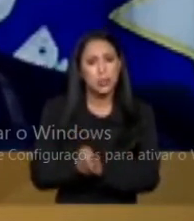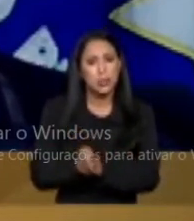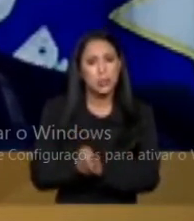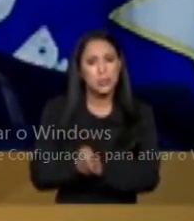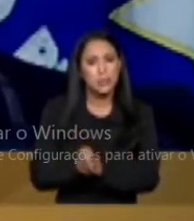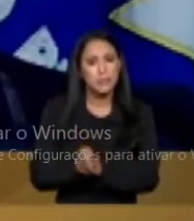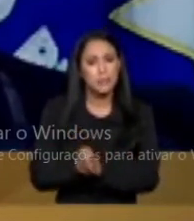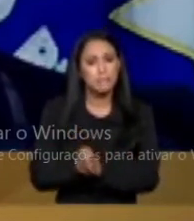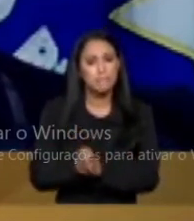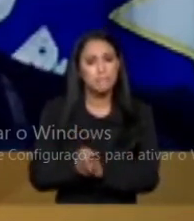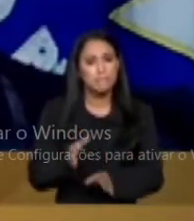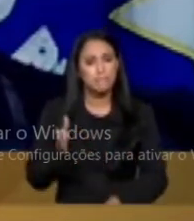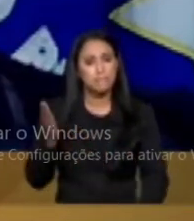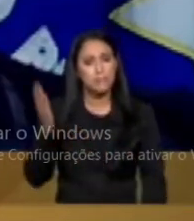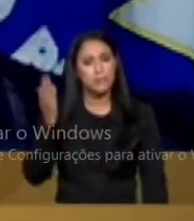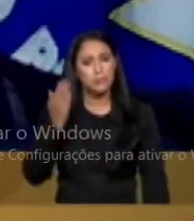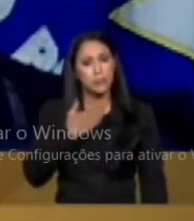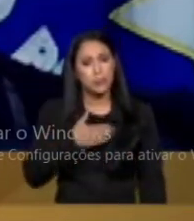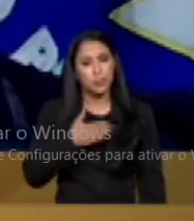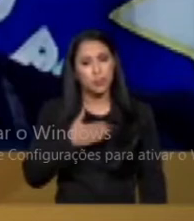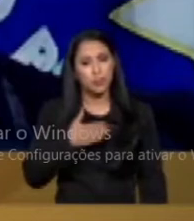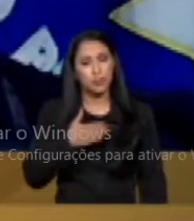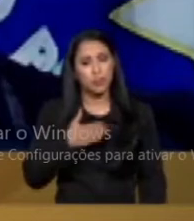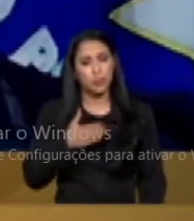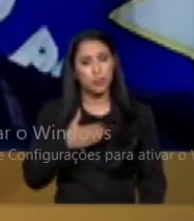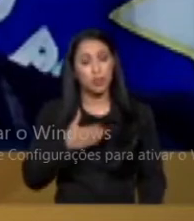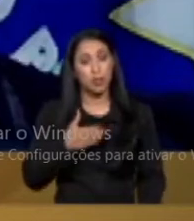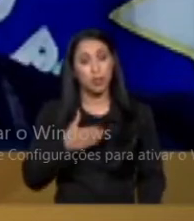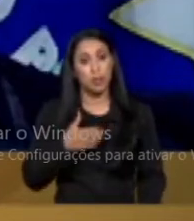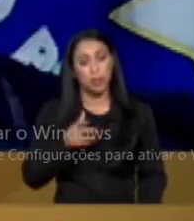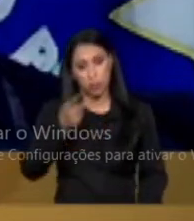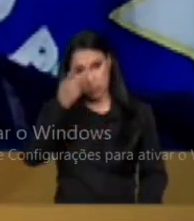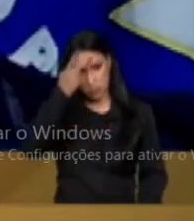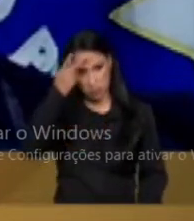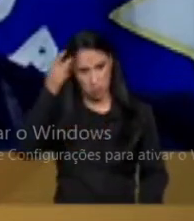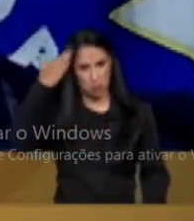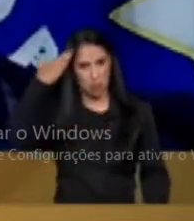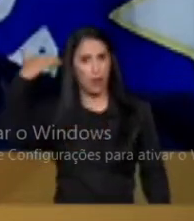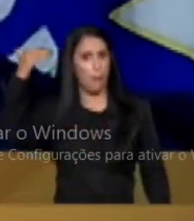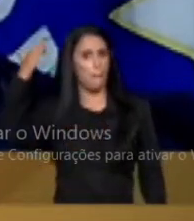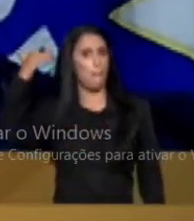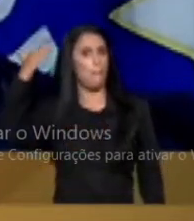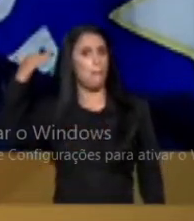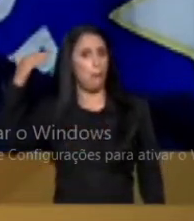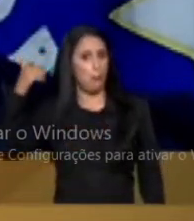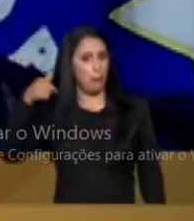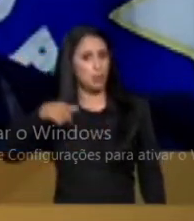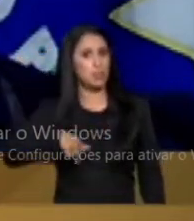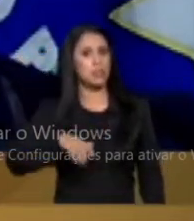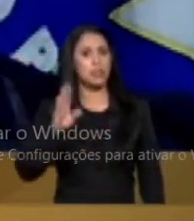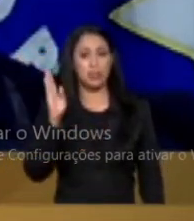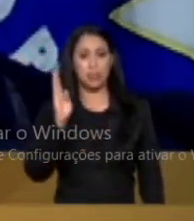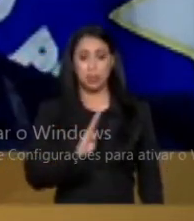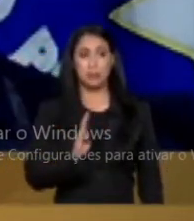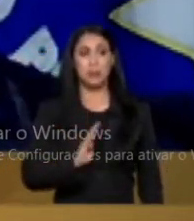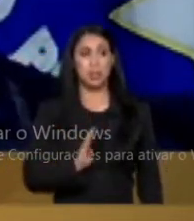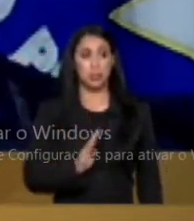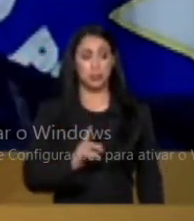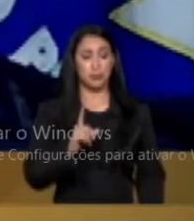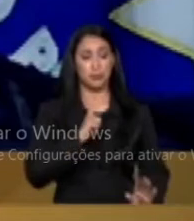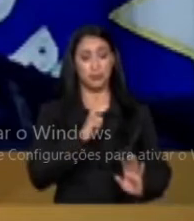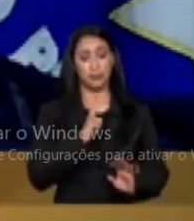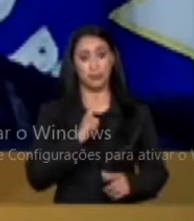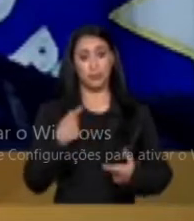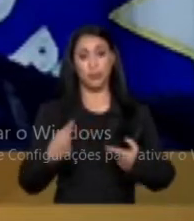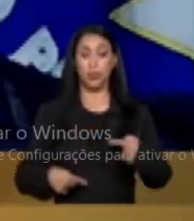pela aprovação popular de artistas e grandes artistas brasileiros, que propriamente